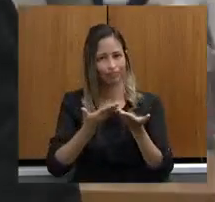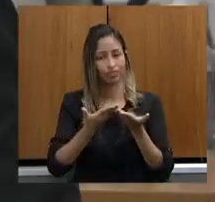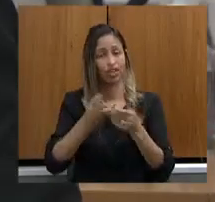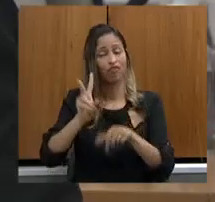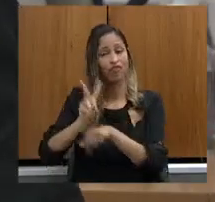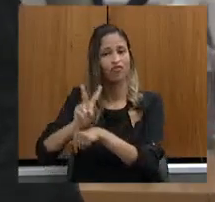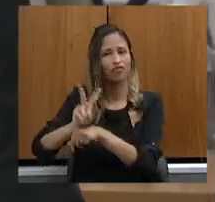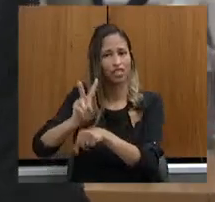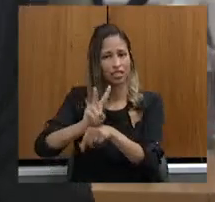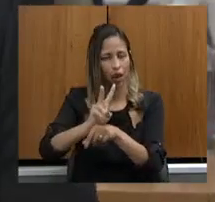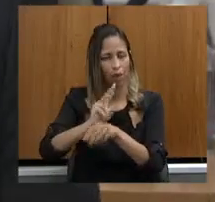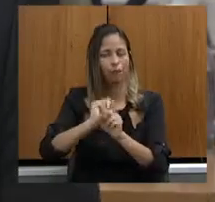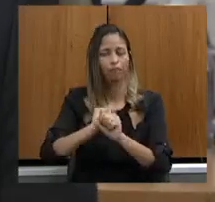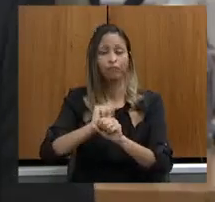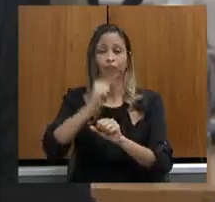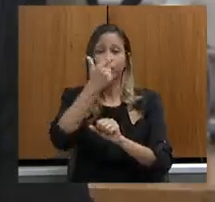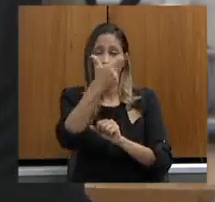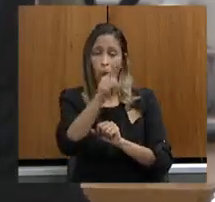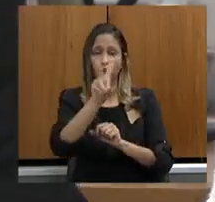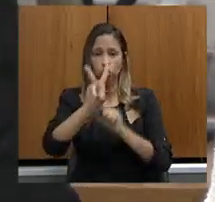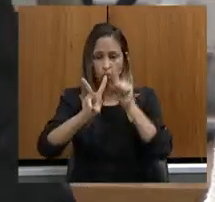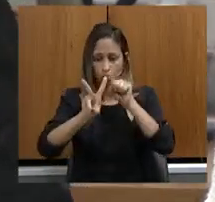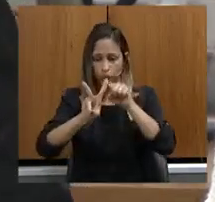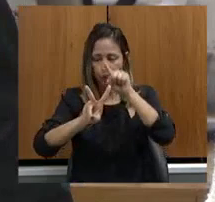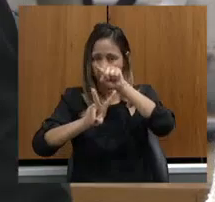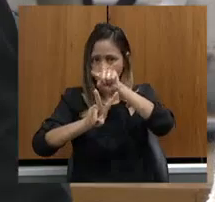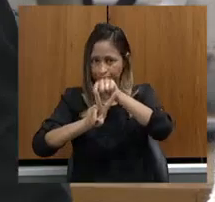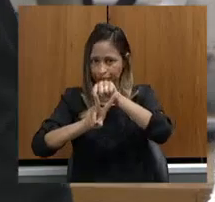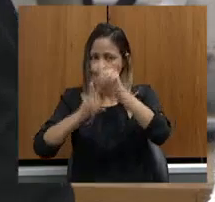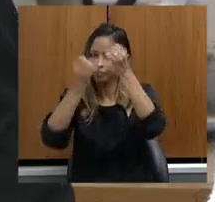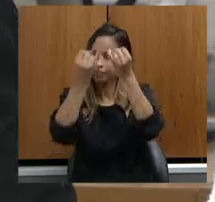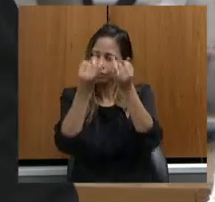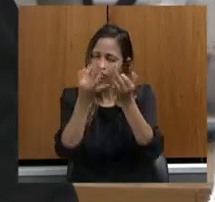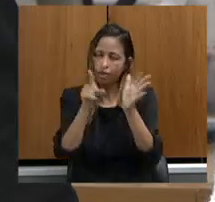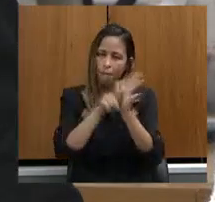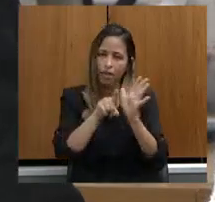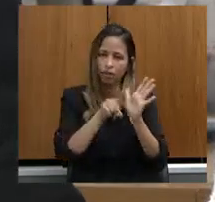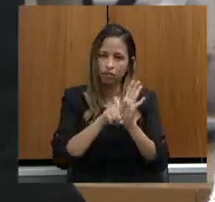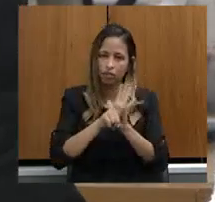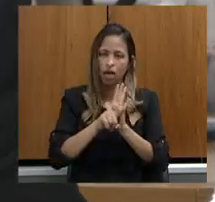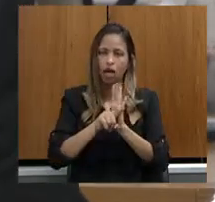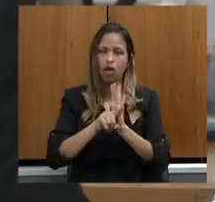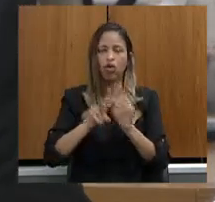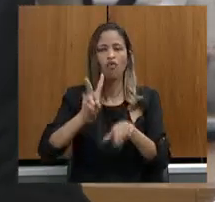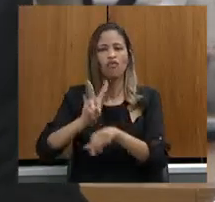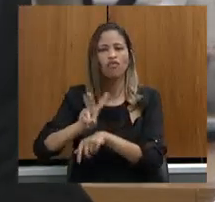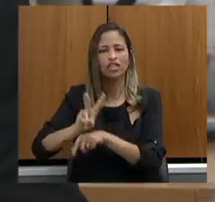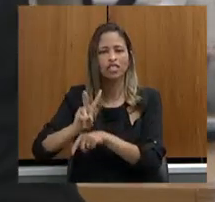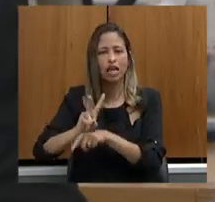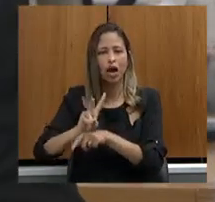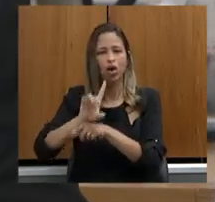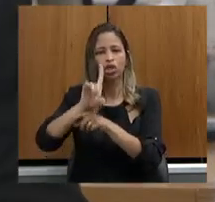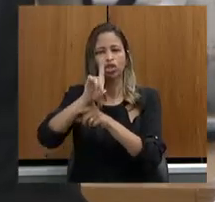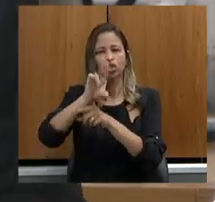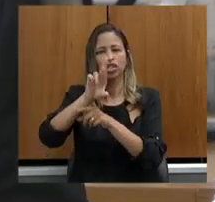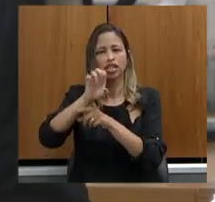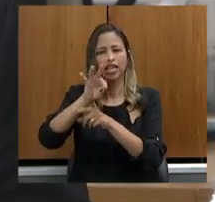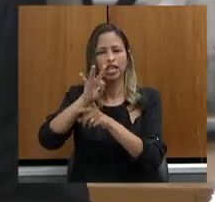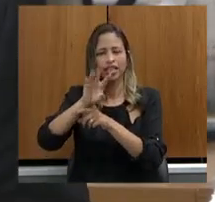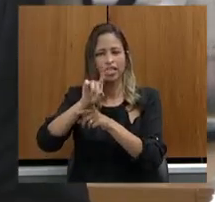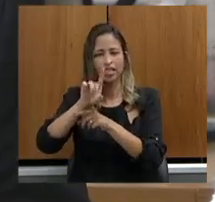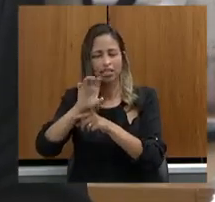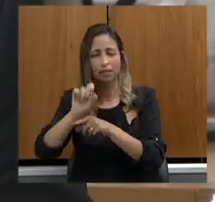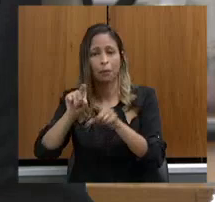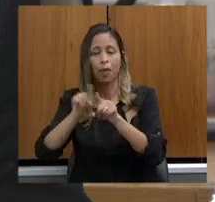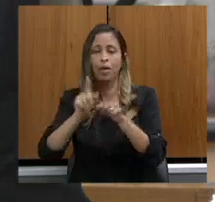fiscal com relação aos dois pontos colocados pelo senhor né a diretrizes Por incrível fiscal e como isso com a dona